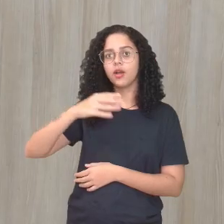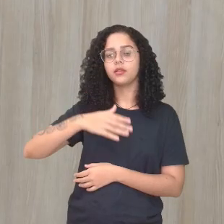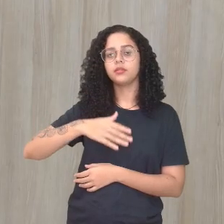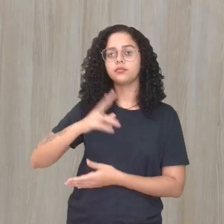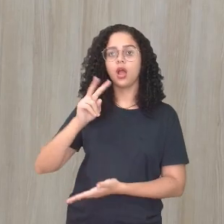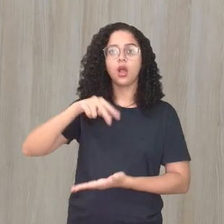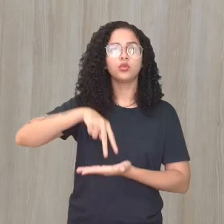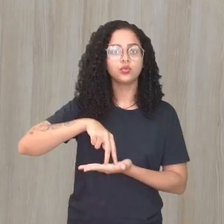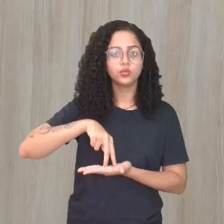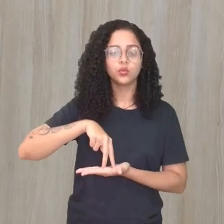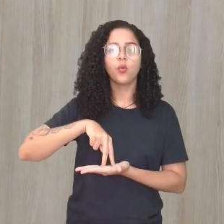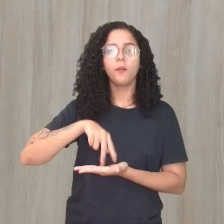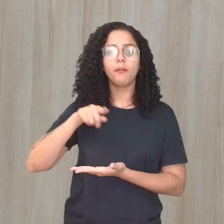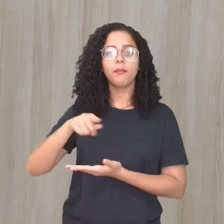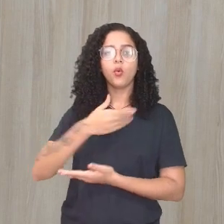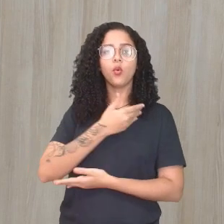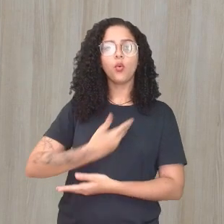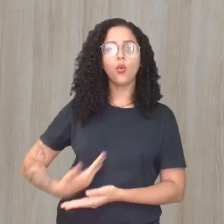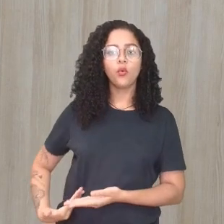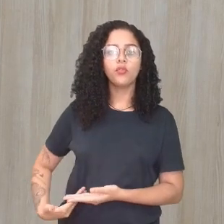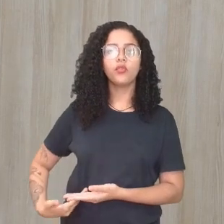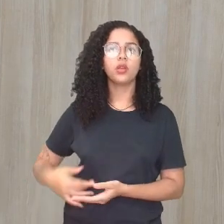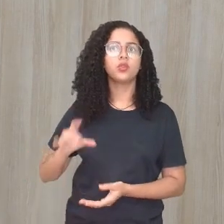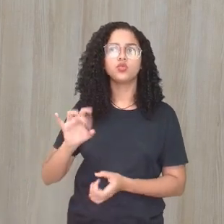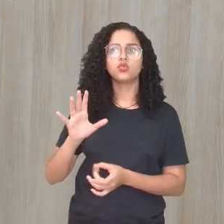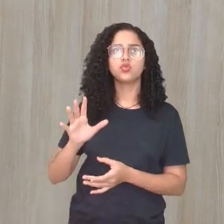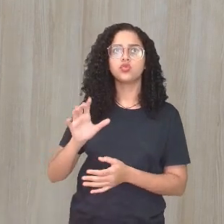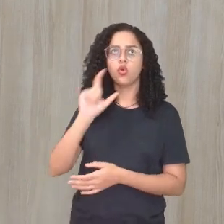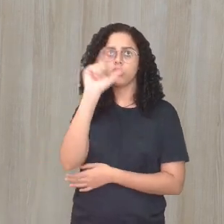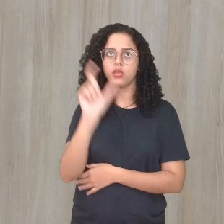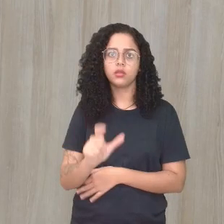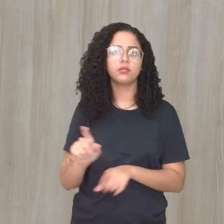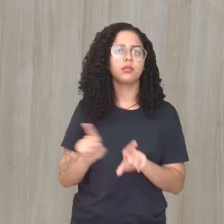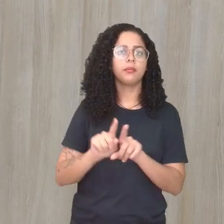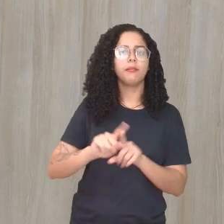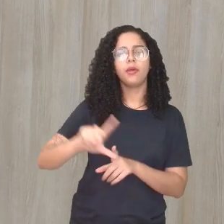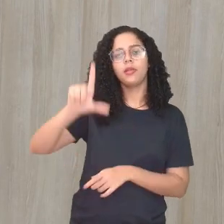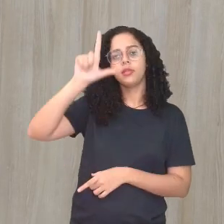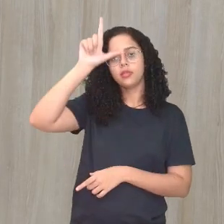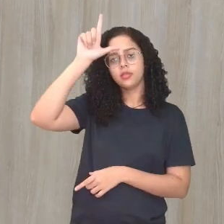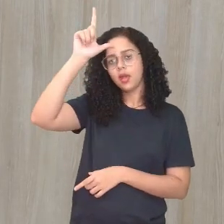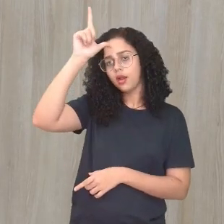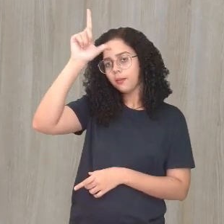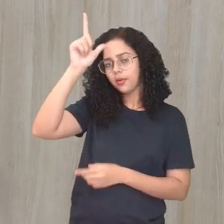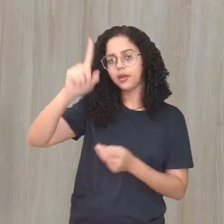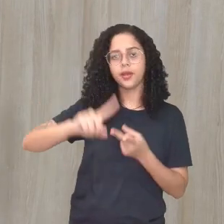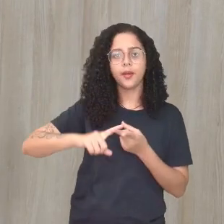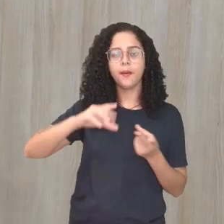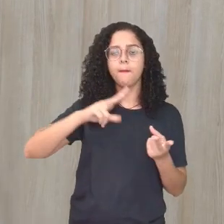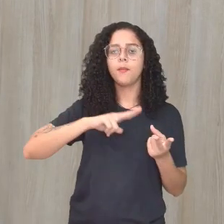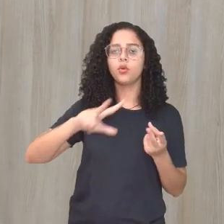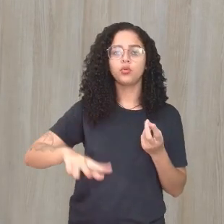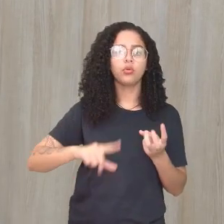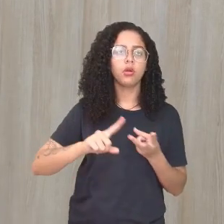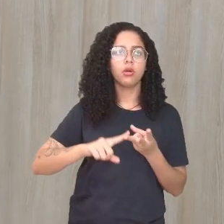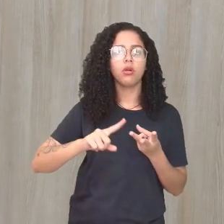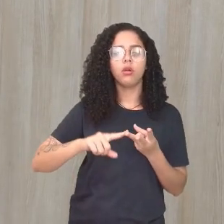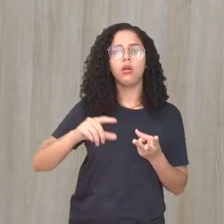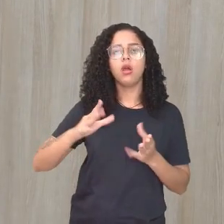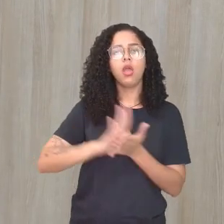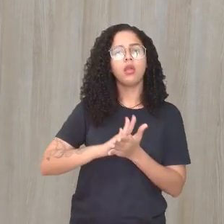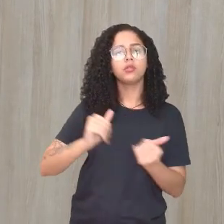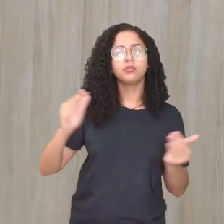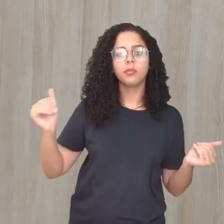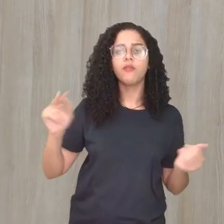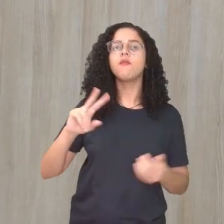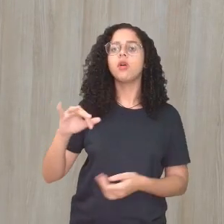assumir os governos, né, não somente na Itália, mas na Alemanha, Portugal e Espanha, que é onde a